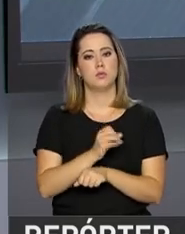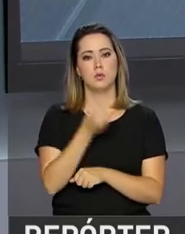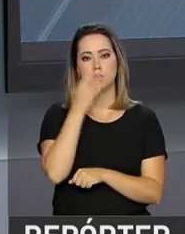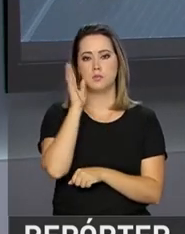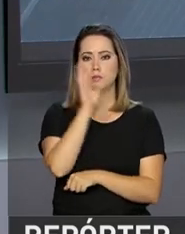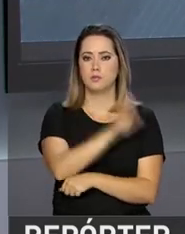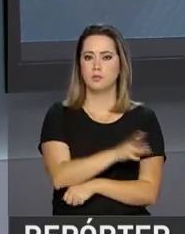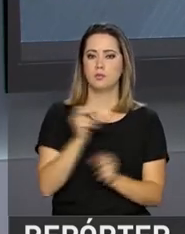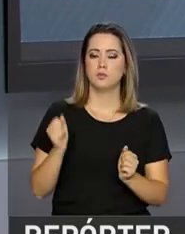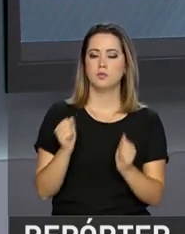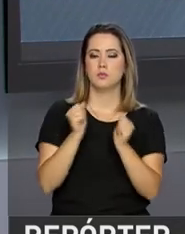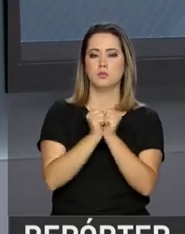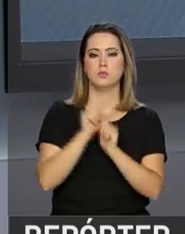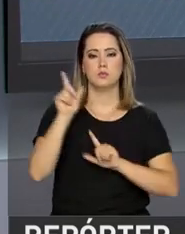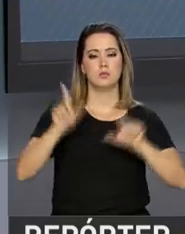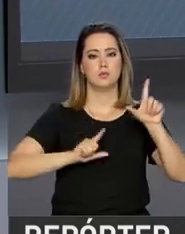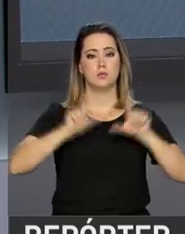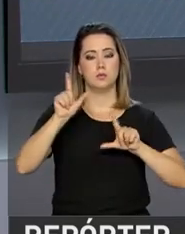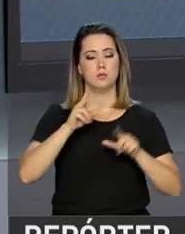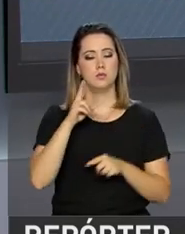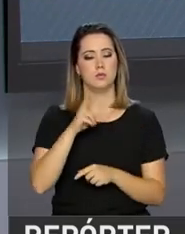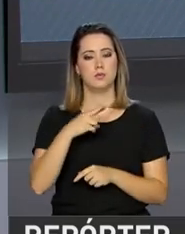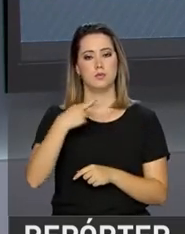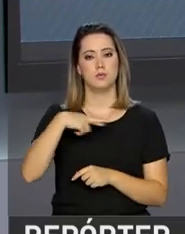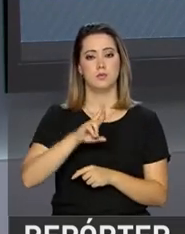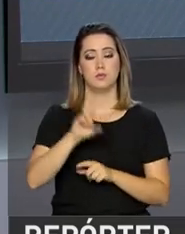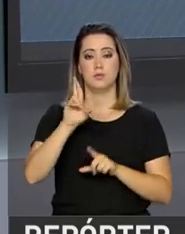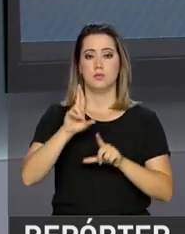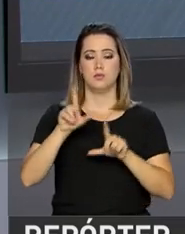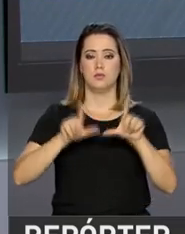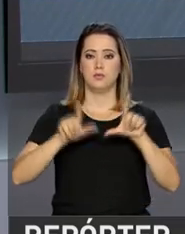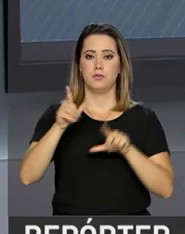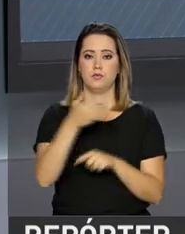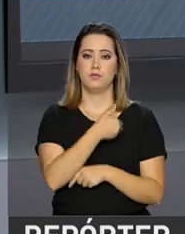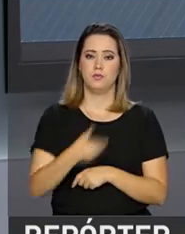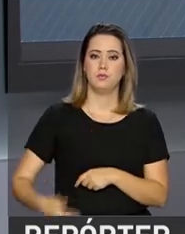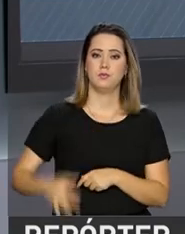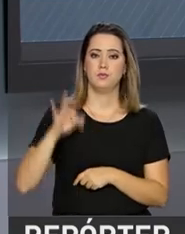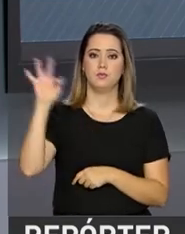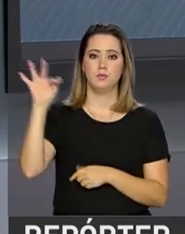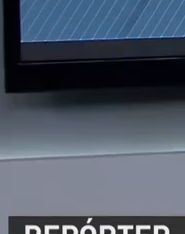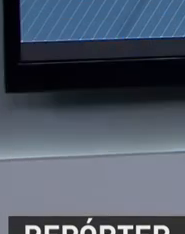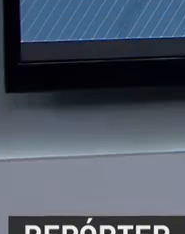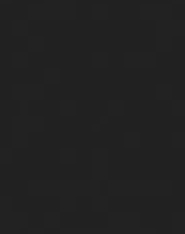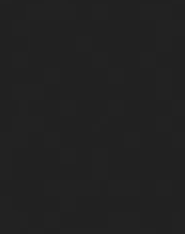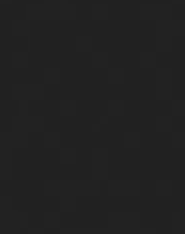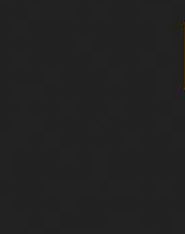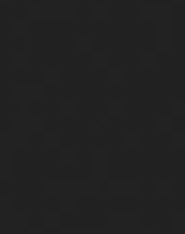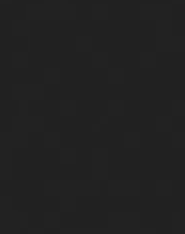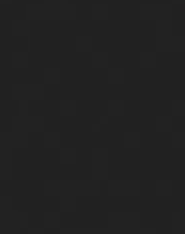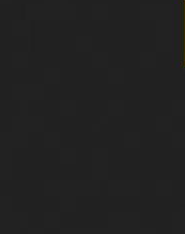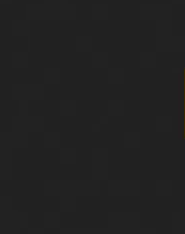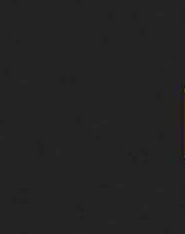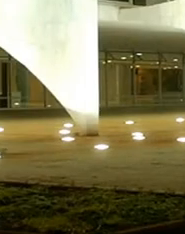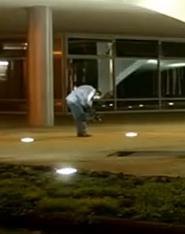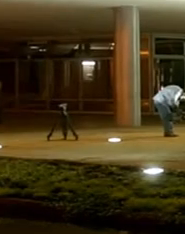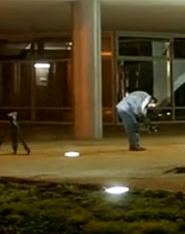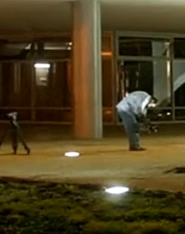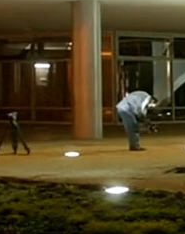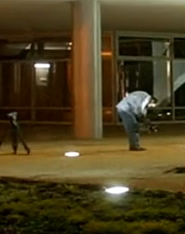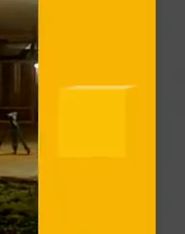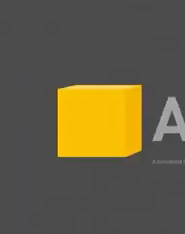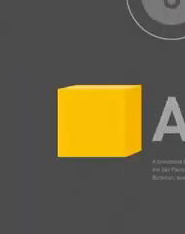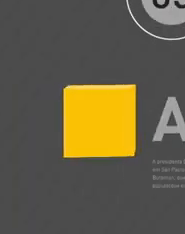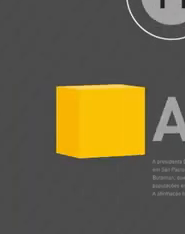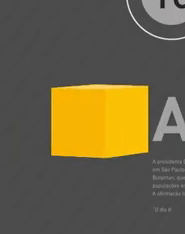boa tarde para você e continue com a gente na NBR, a TV do Governo Federal. Thank you.